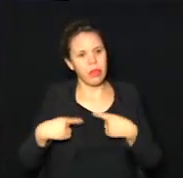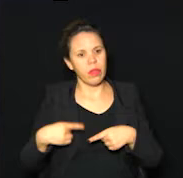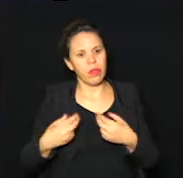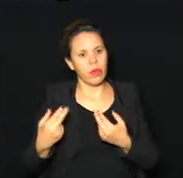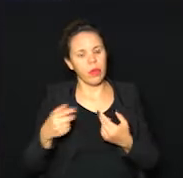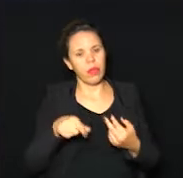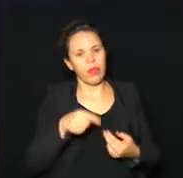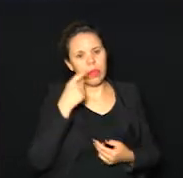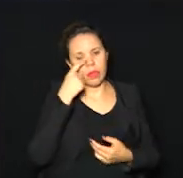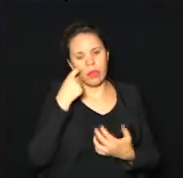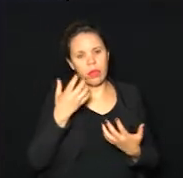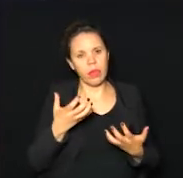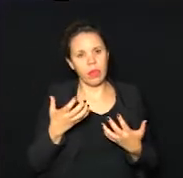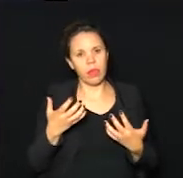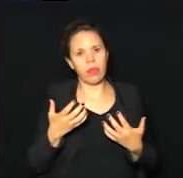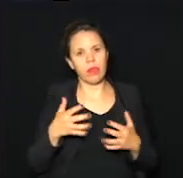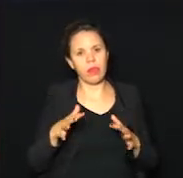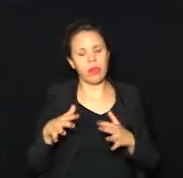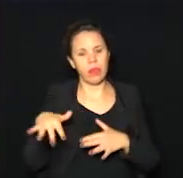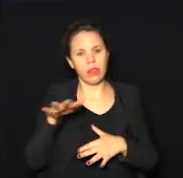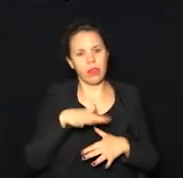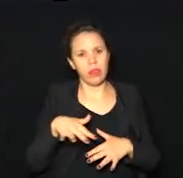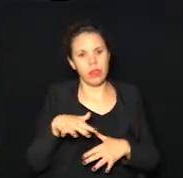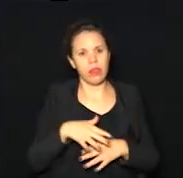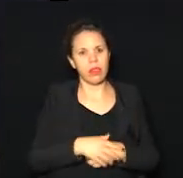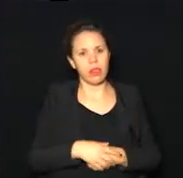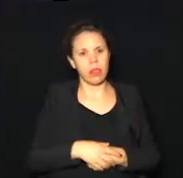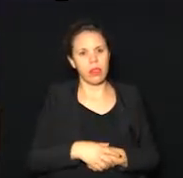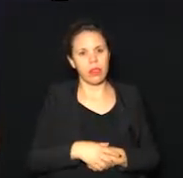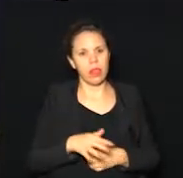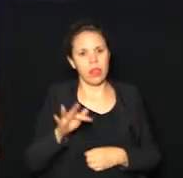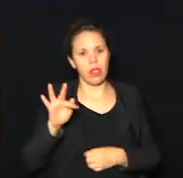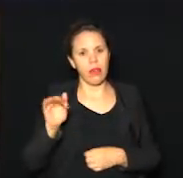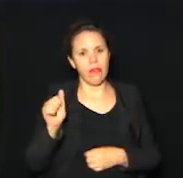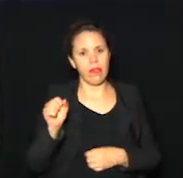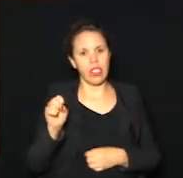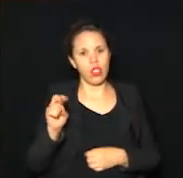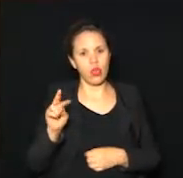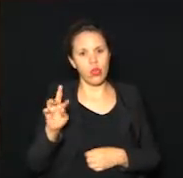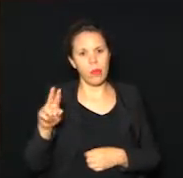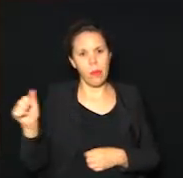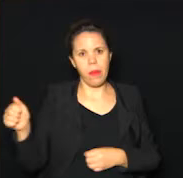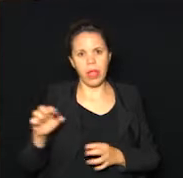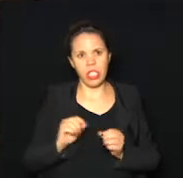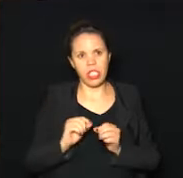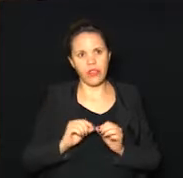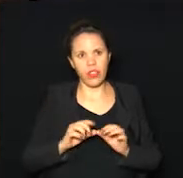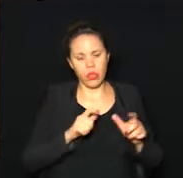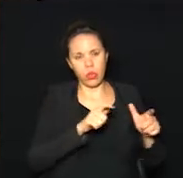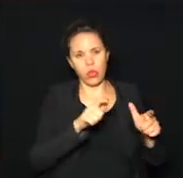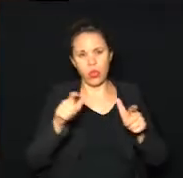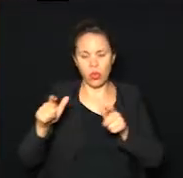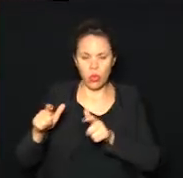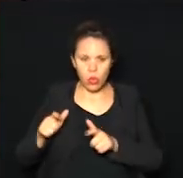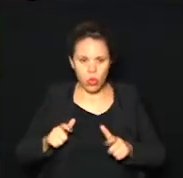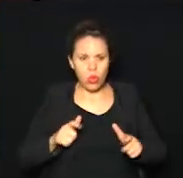vereadora, eu quero parabenizar em nome da direção nacional da FASUBRA, tem que ser feito em todos os espaços, tem que ser colocado em todas